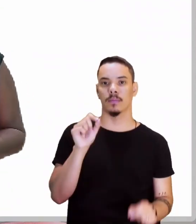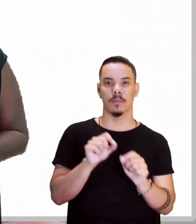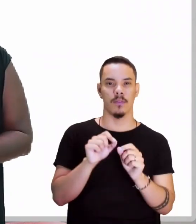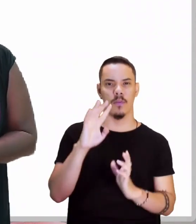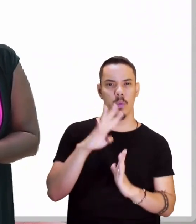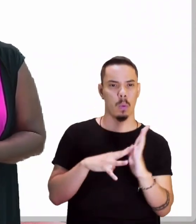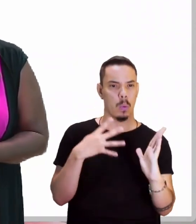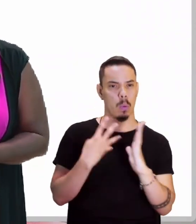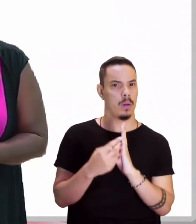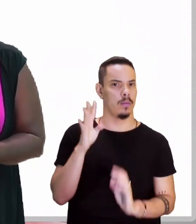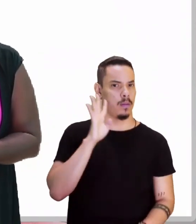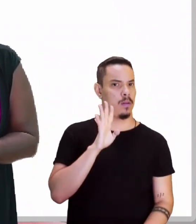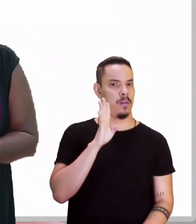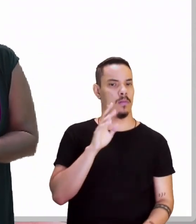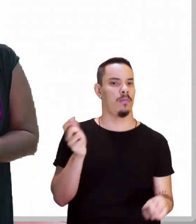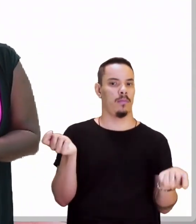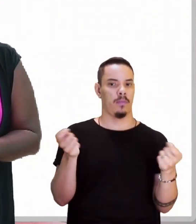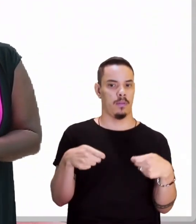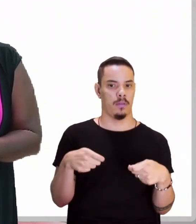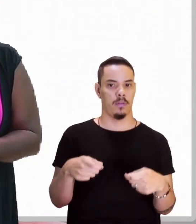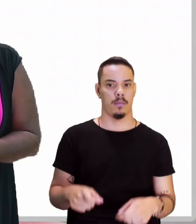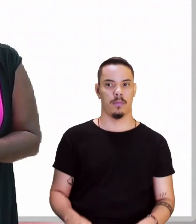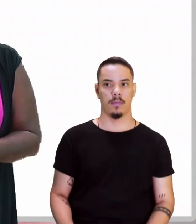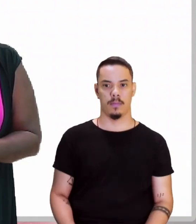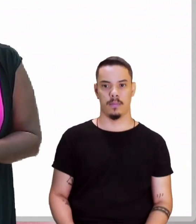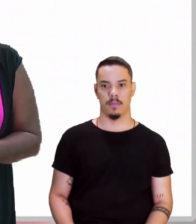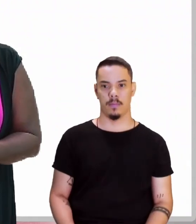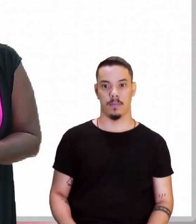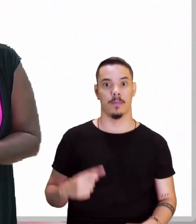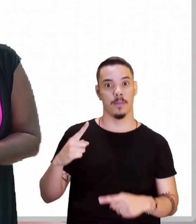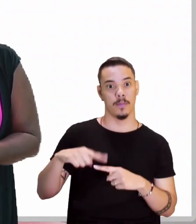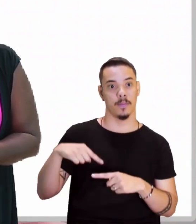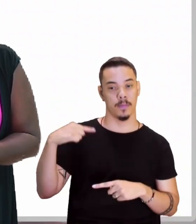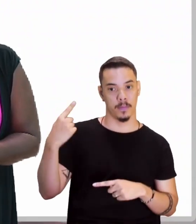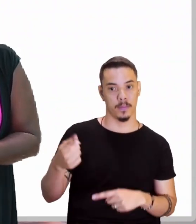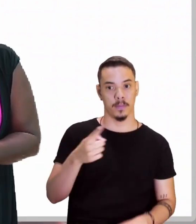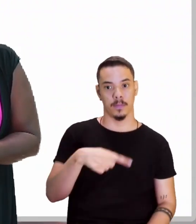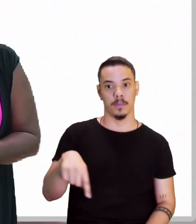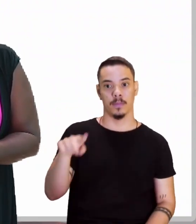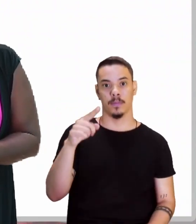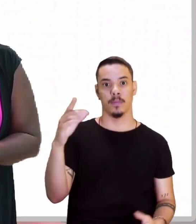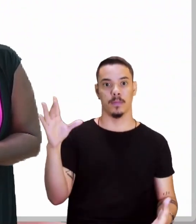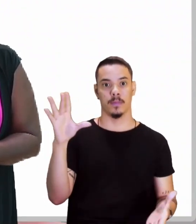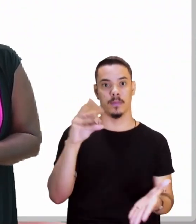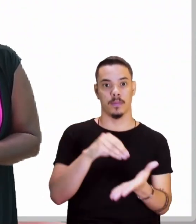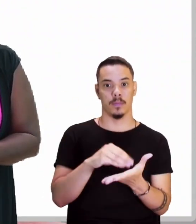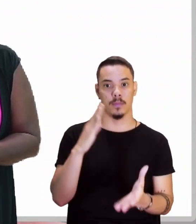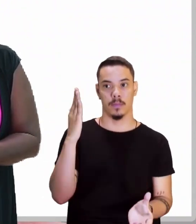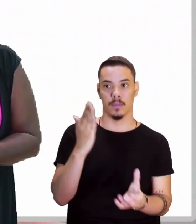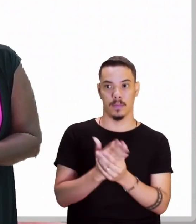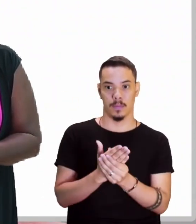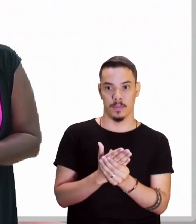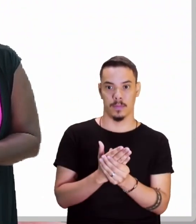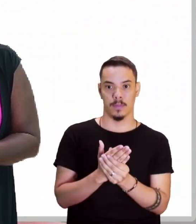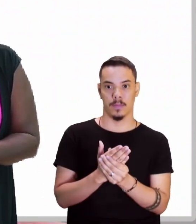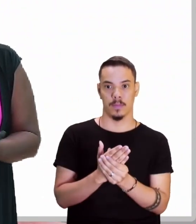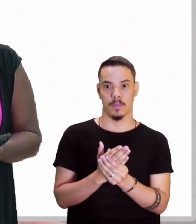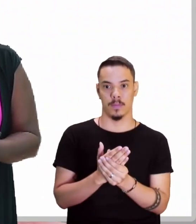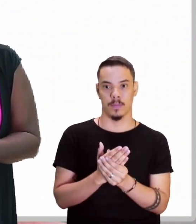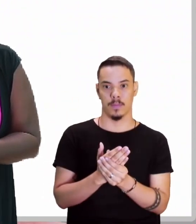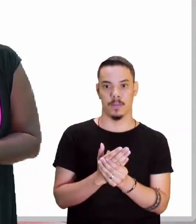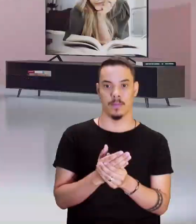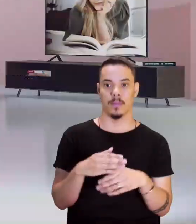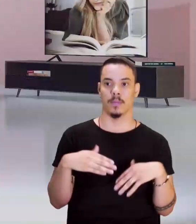bem bacaninha, tá certo? E depois você vai anexar lá no seu portfólio.